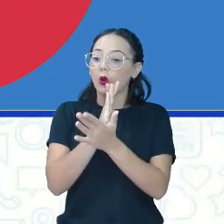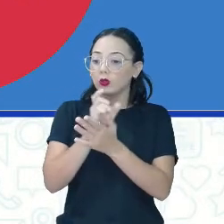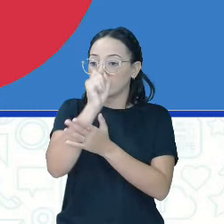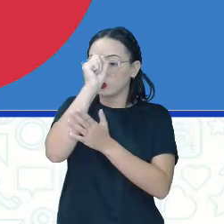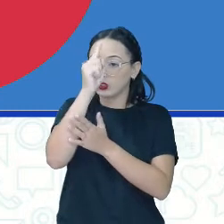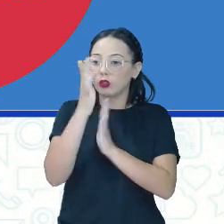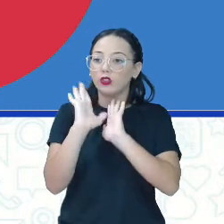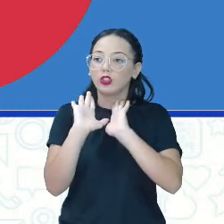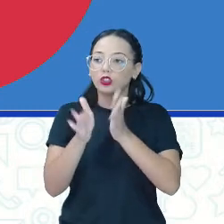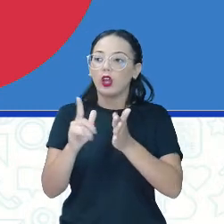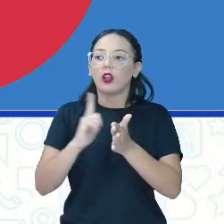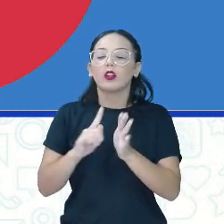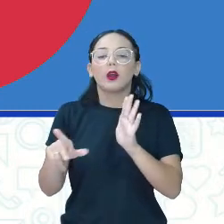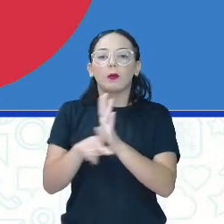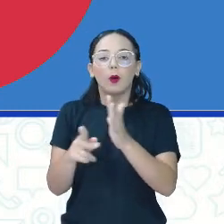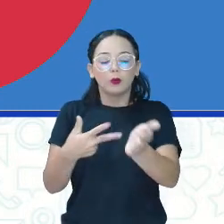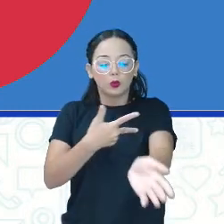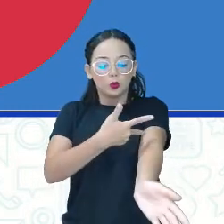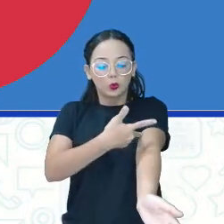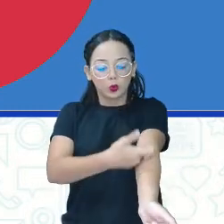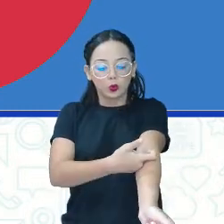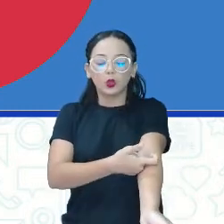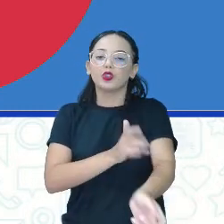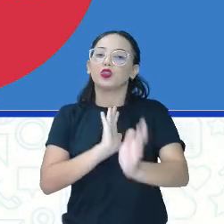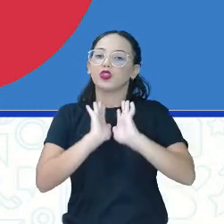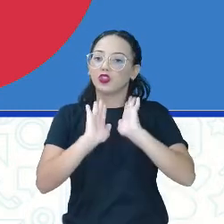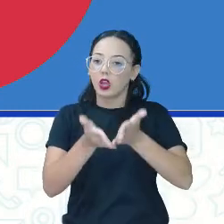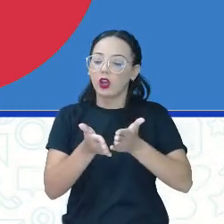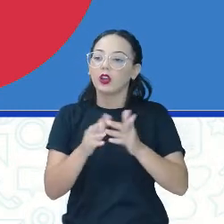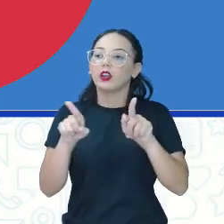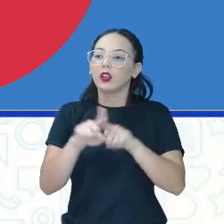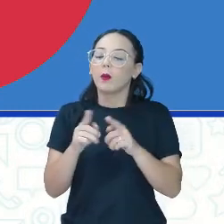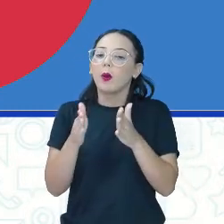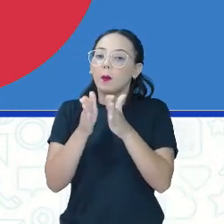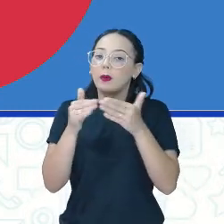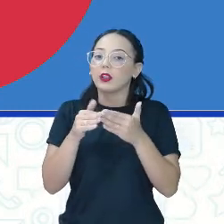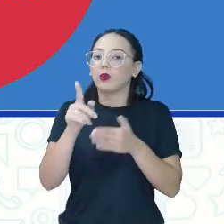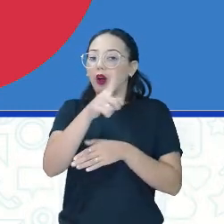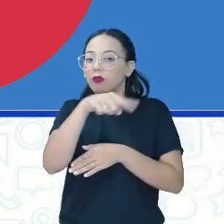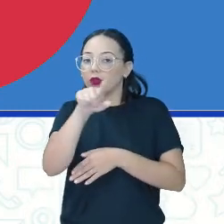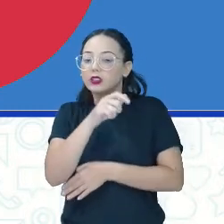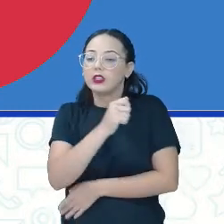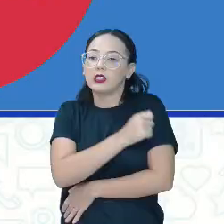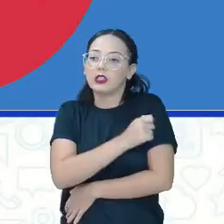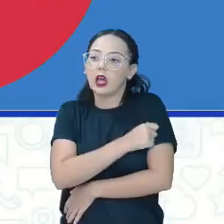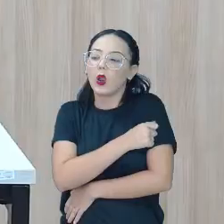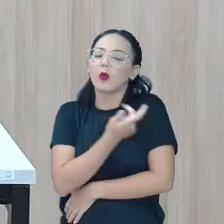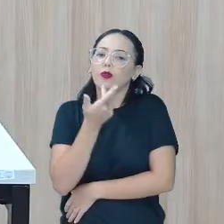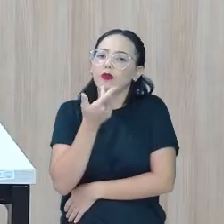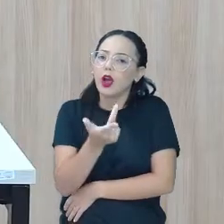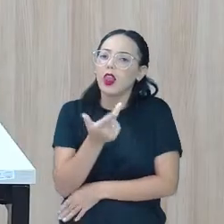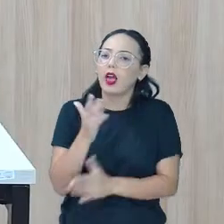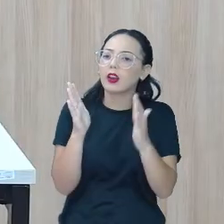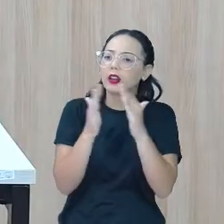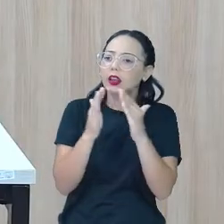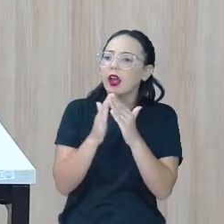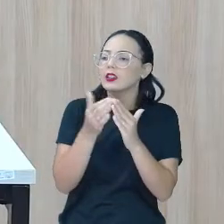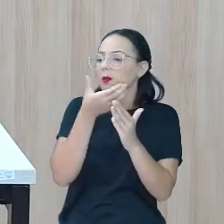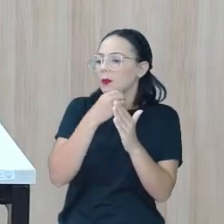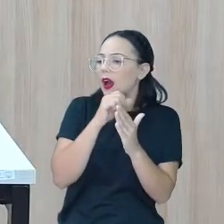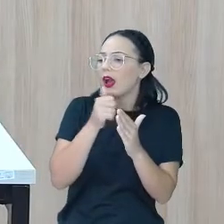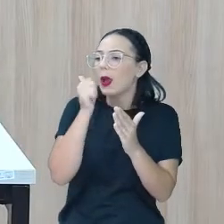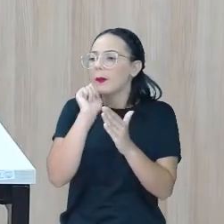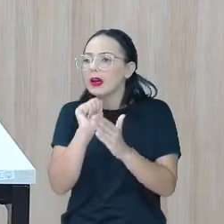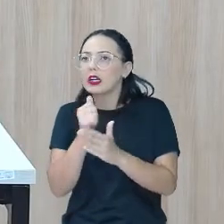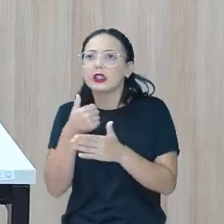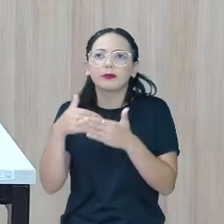que também coletam esse sangue. E aqui o meu pedido é para vocês, alunos, falarem aí em casa, para o pai, para a